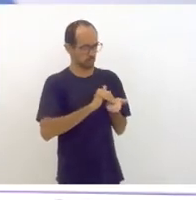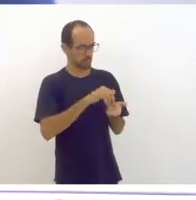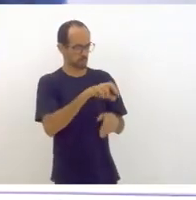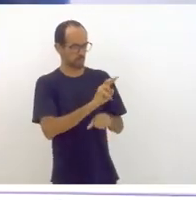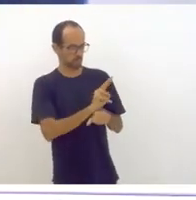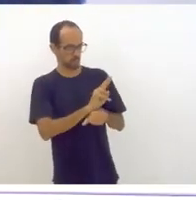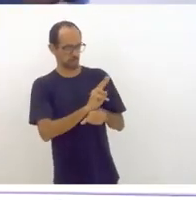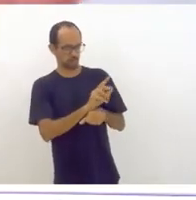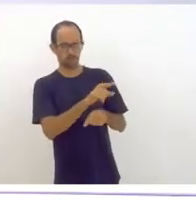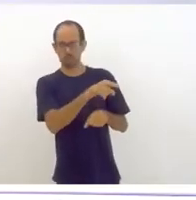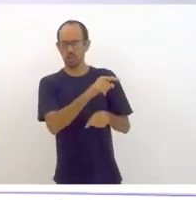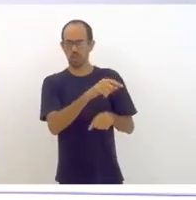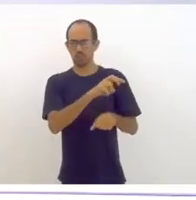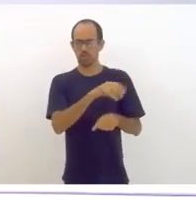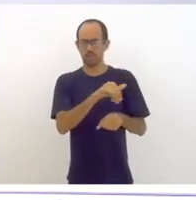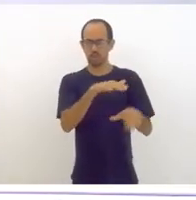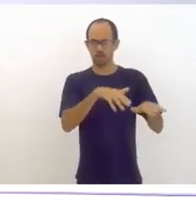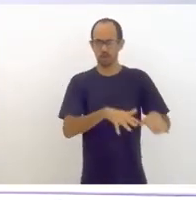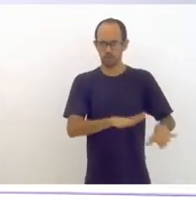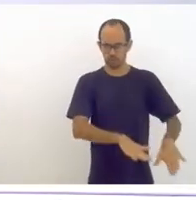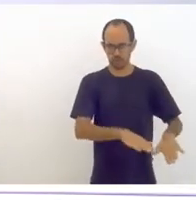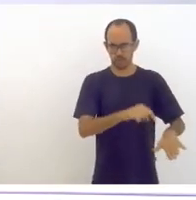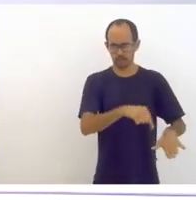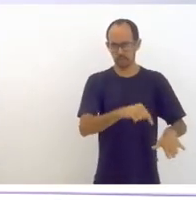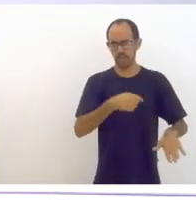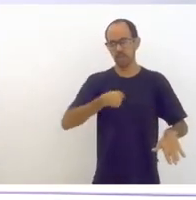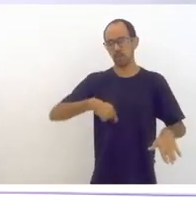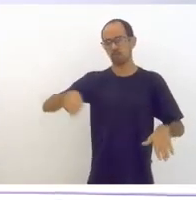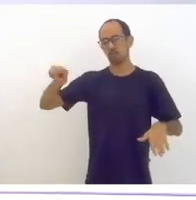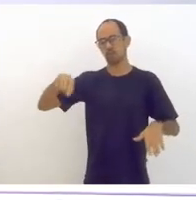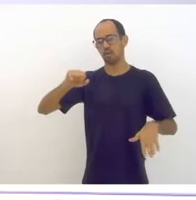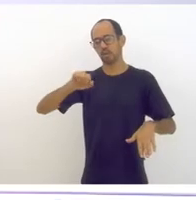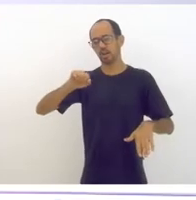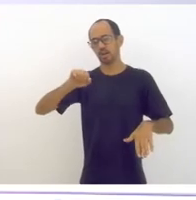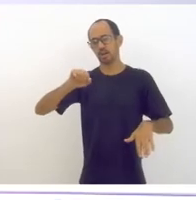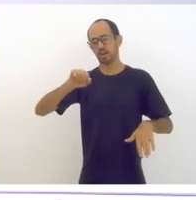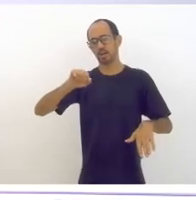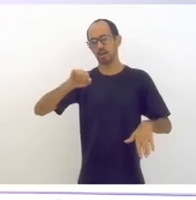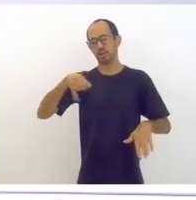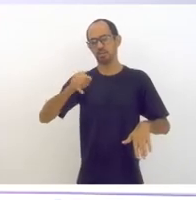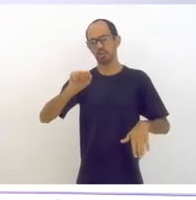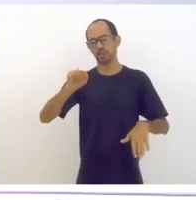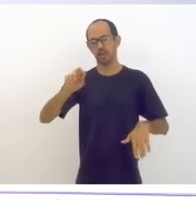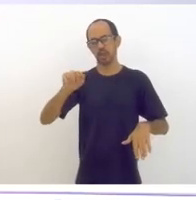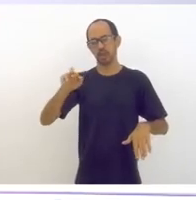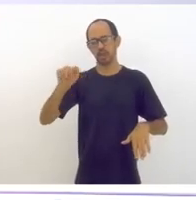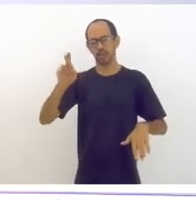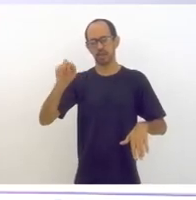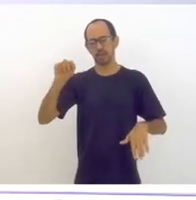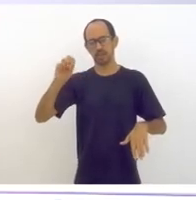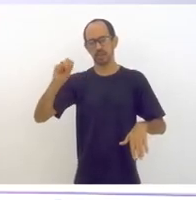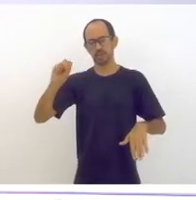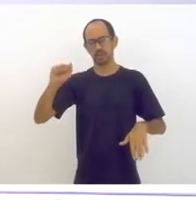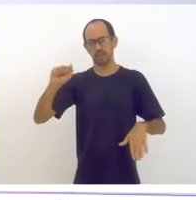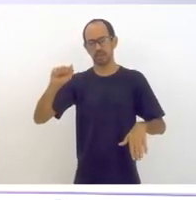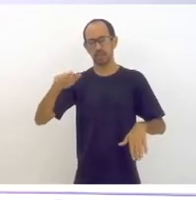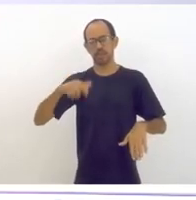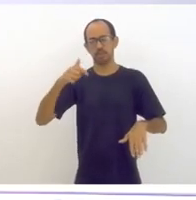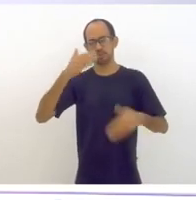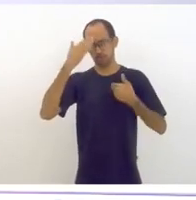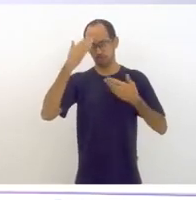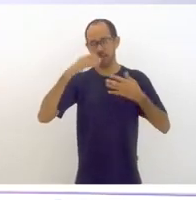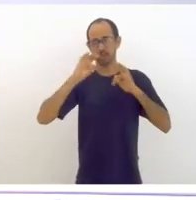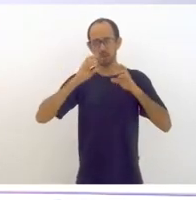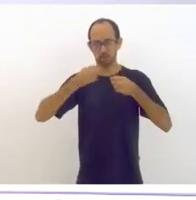Eu irei na Genersa e vou voltar para que possa pegar ainda o final dessa audiência pública. Obrigado a todos, que possamos ter uma audiência